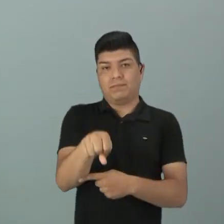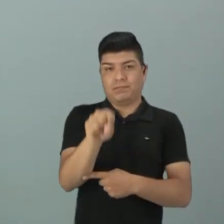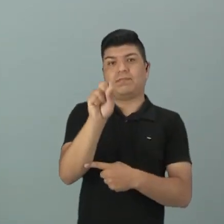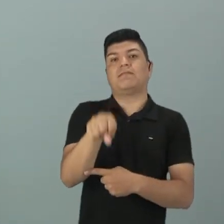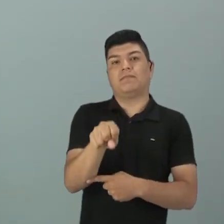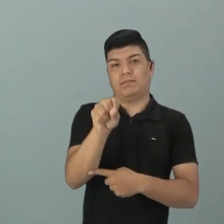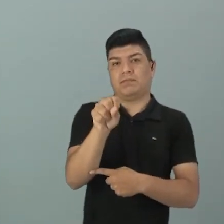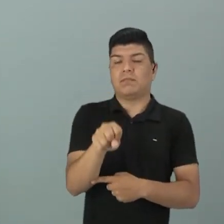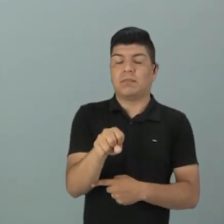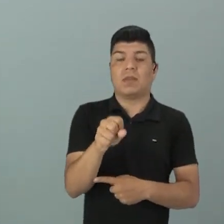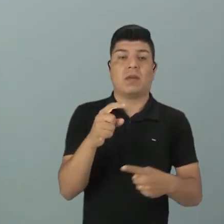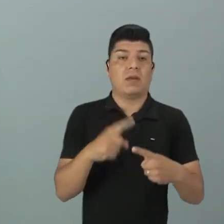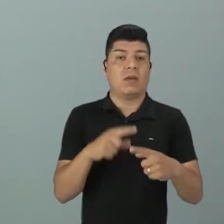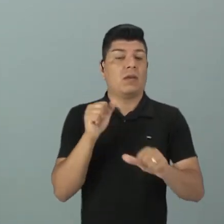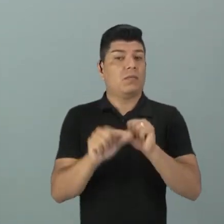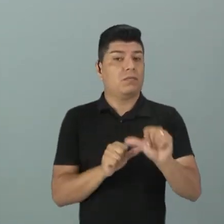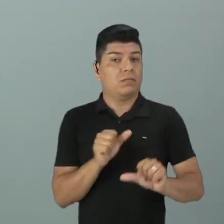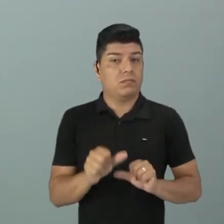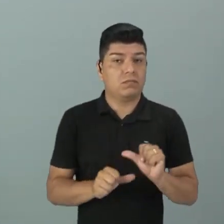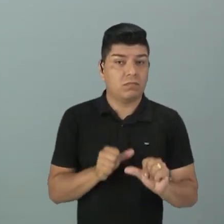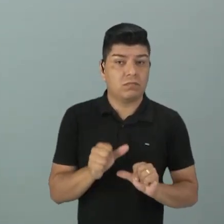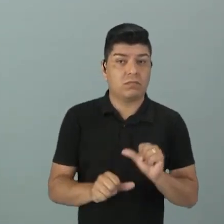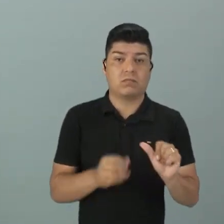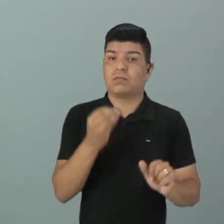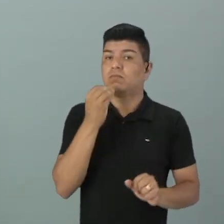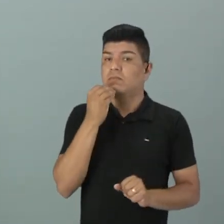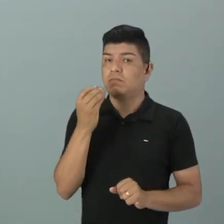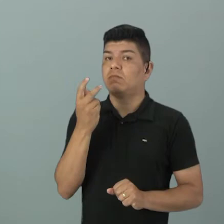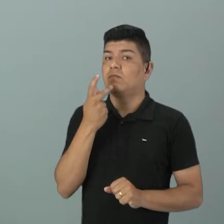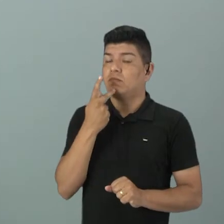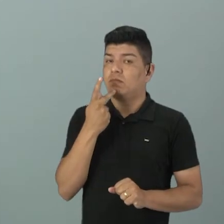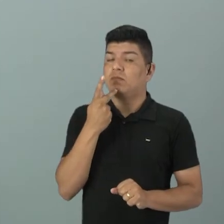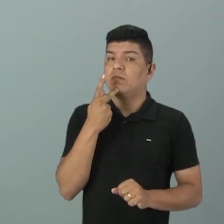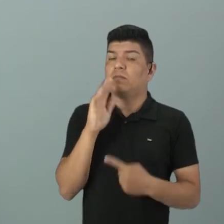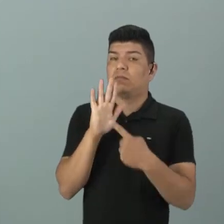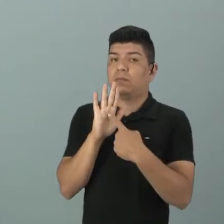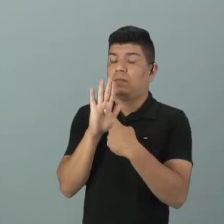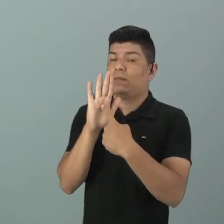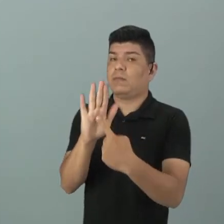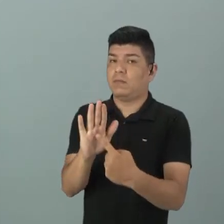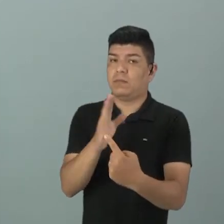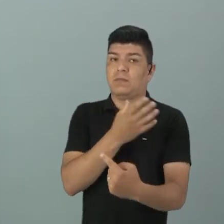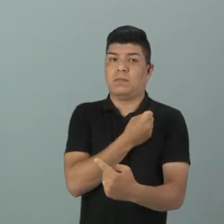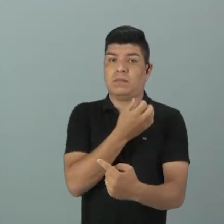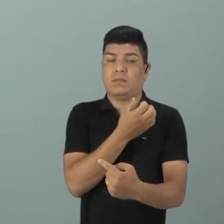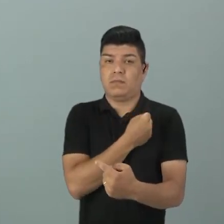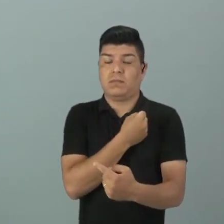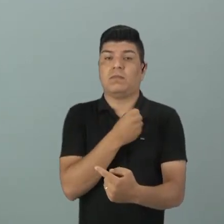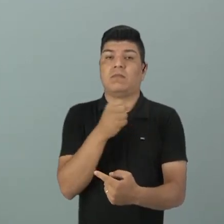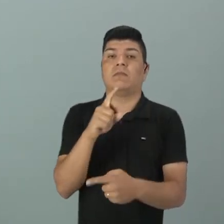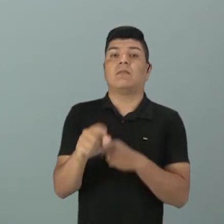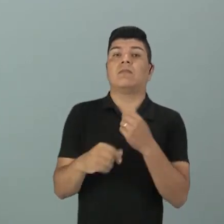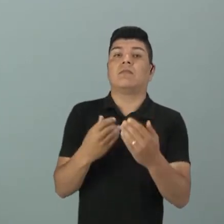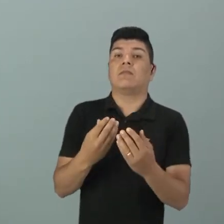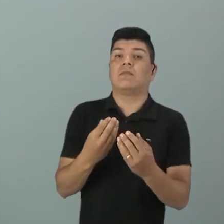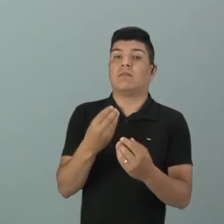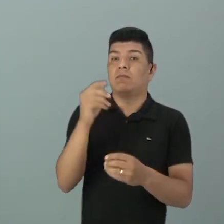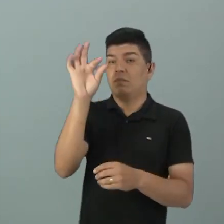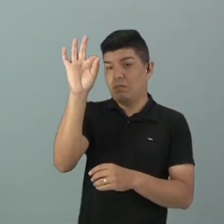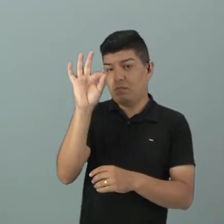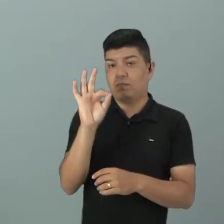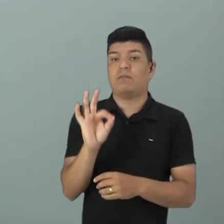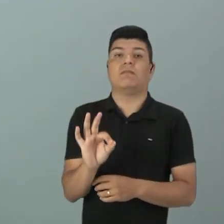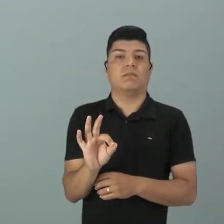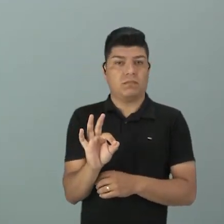né? É porque aí você transformou, né, essa probabilidade aí que estava aparecendo como um número decimal em uma porcentagem,